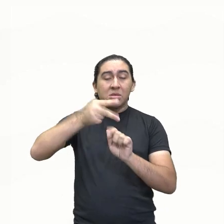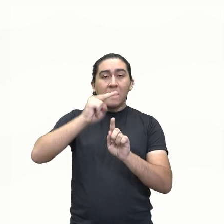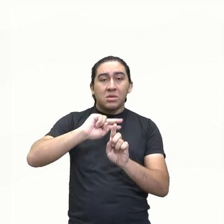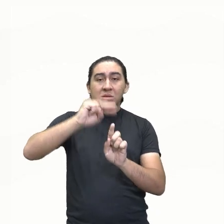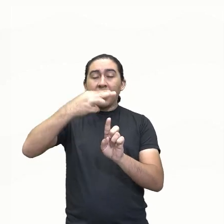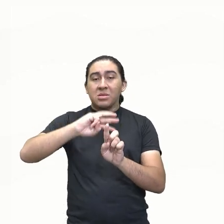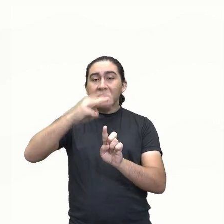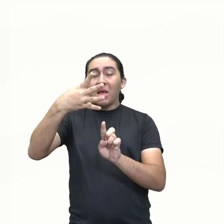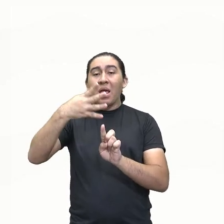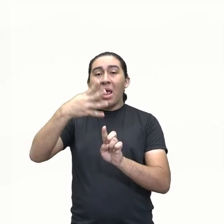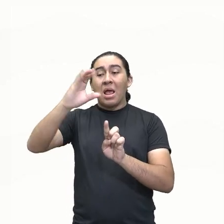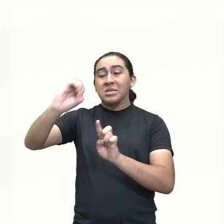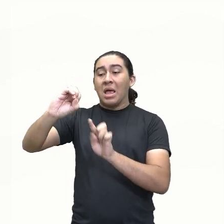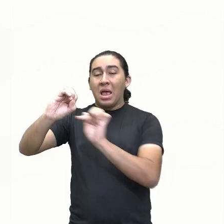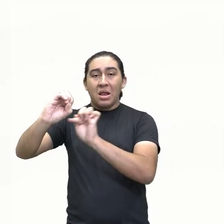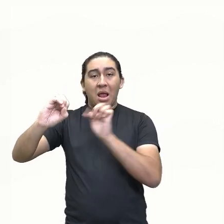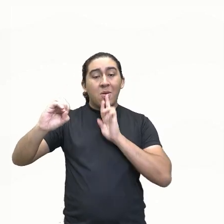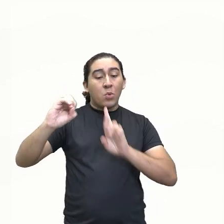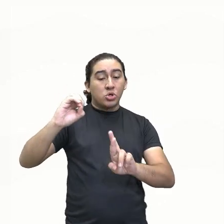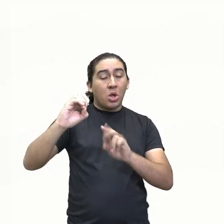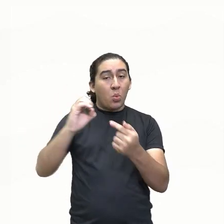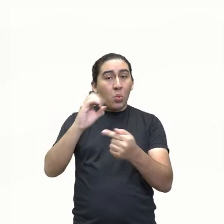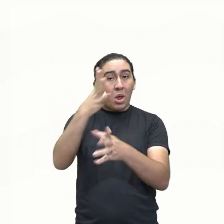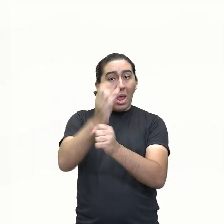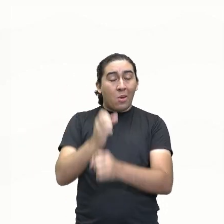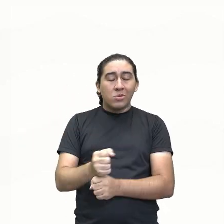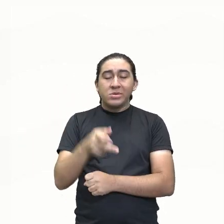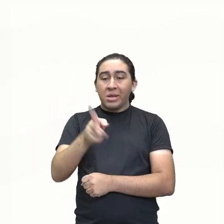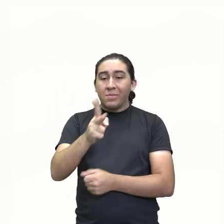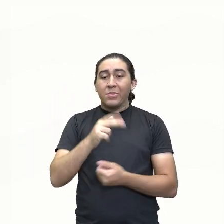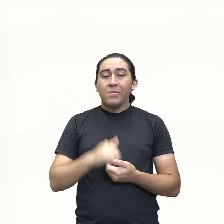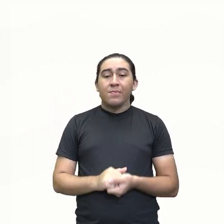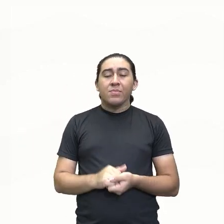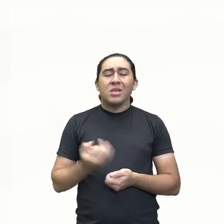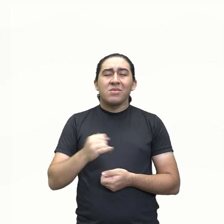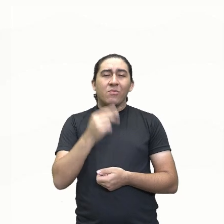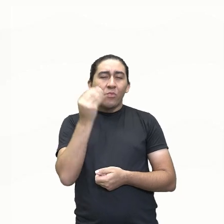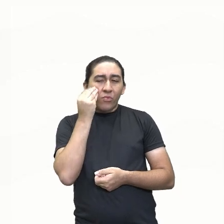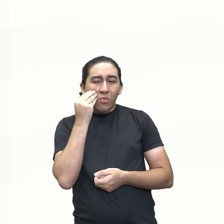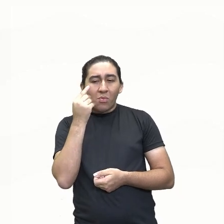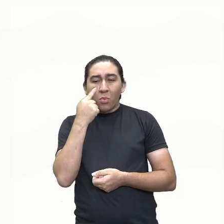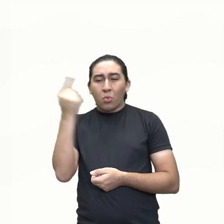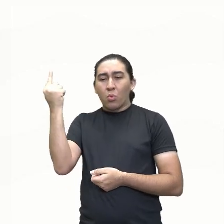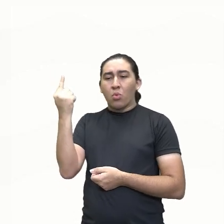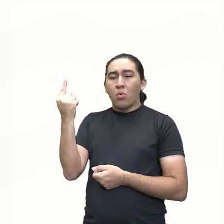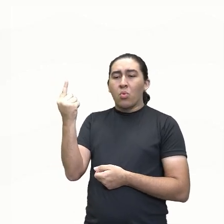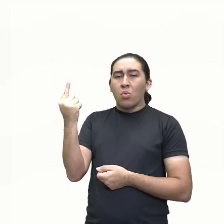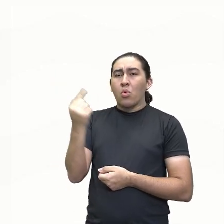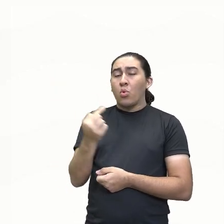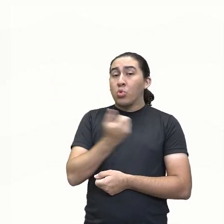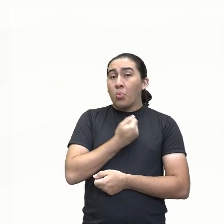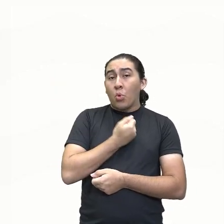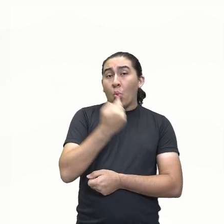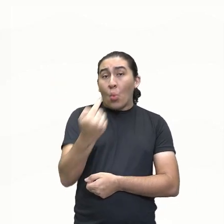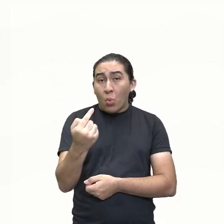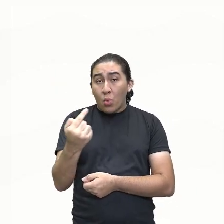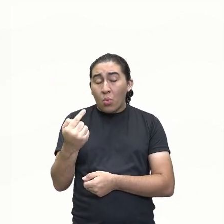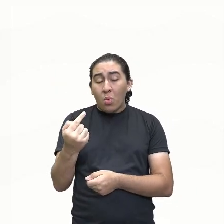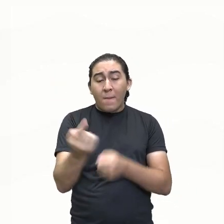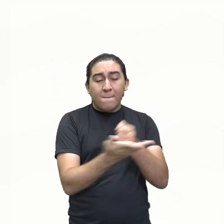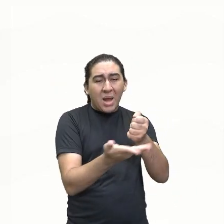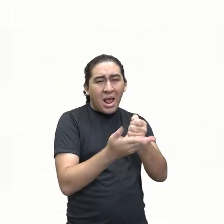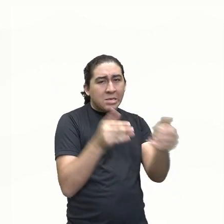a 1. Tá ok? Então, quando você verificar que aqui tem o 1, independente da base, você sabe